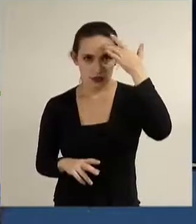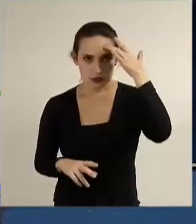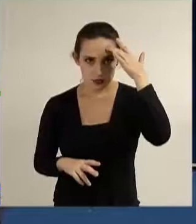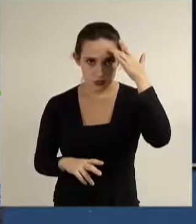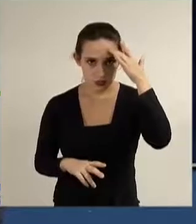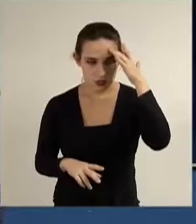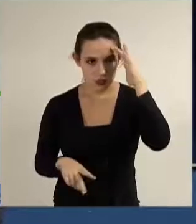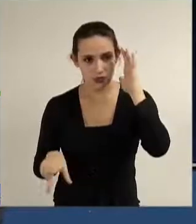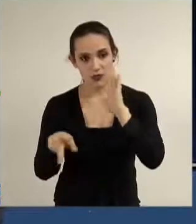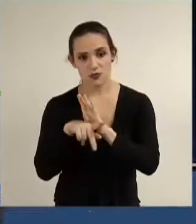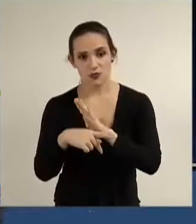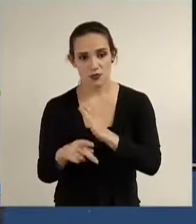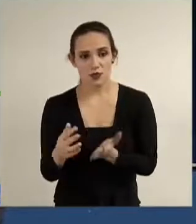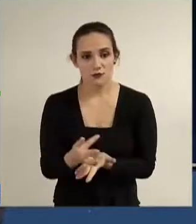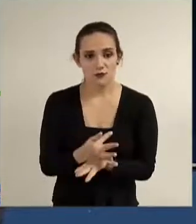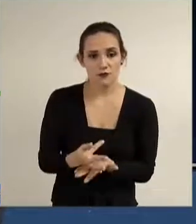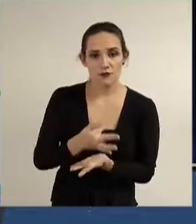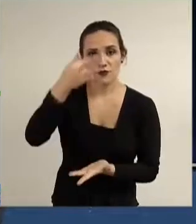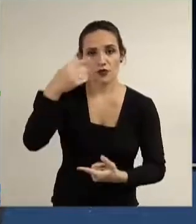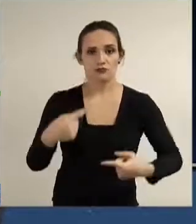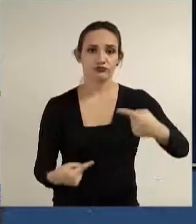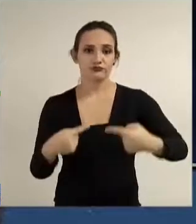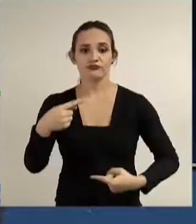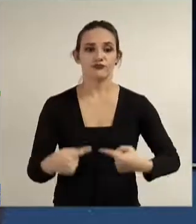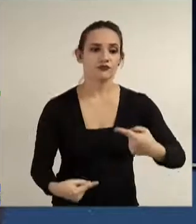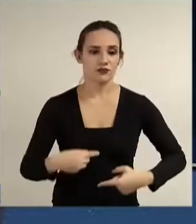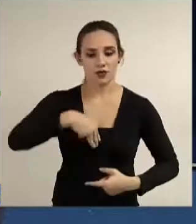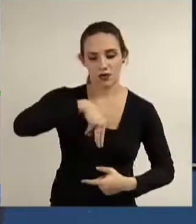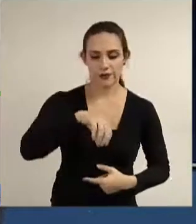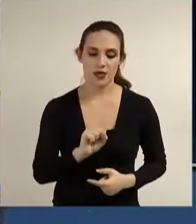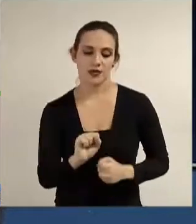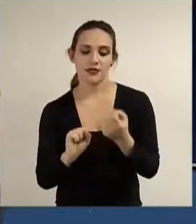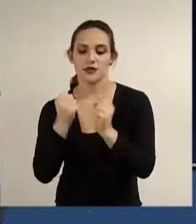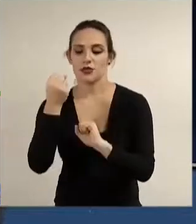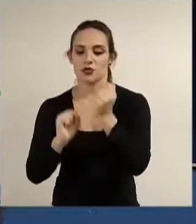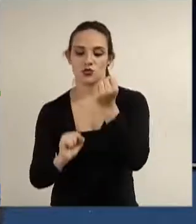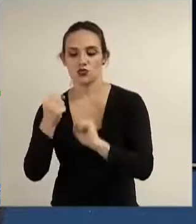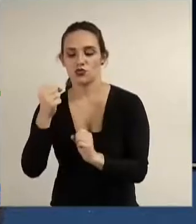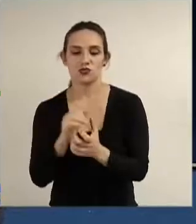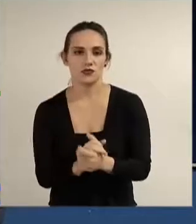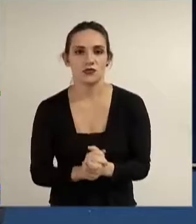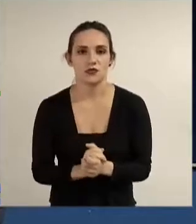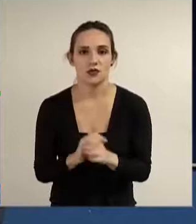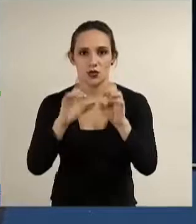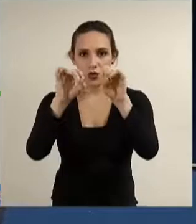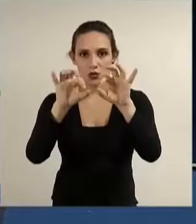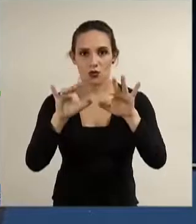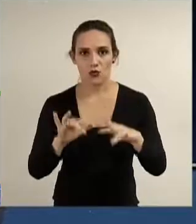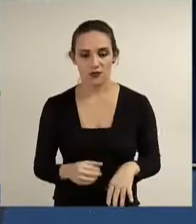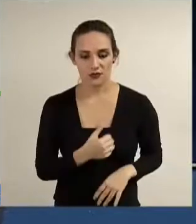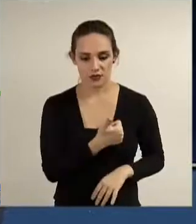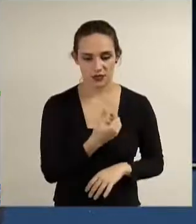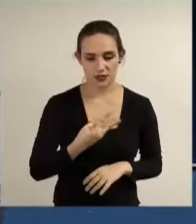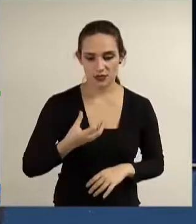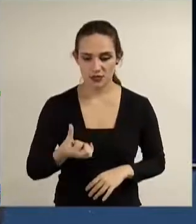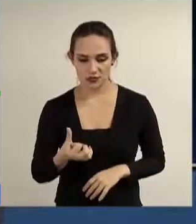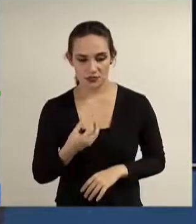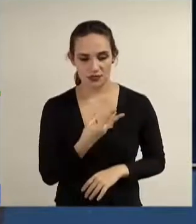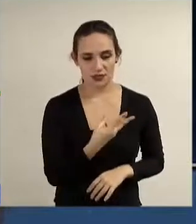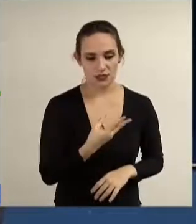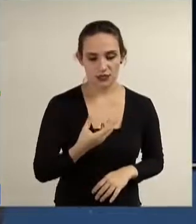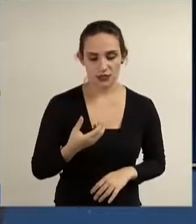consultivos do Fórum Deliberativo MS Indústria. Ofício 135,